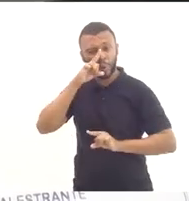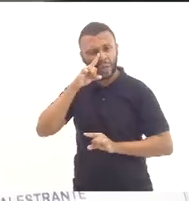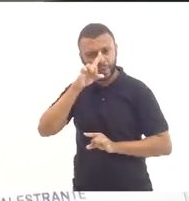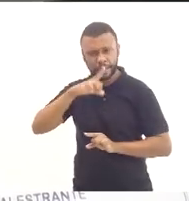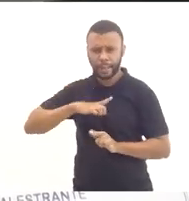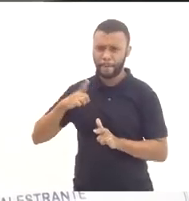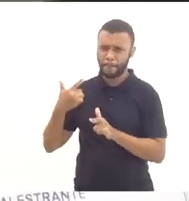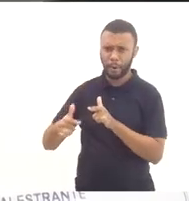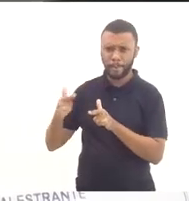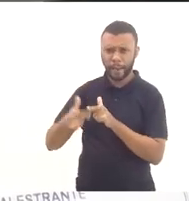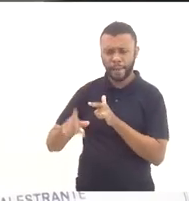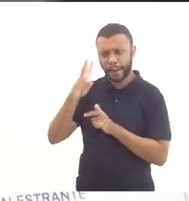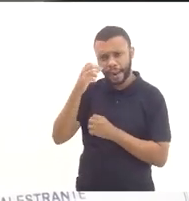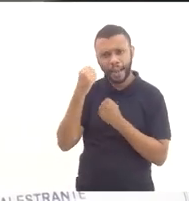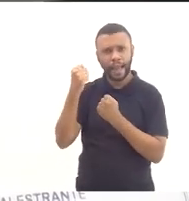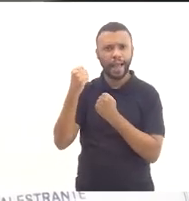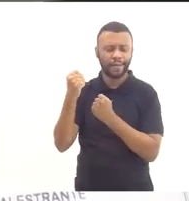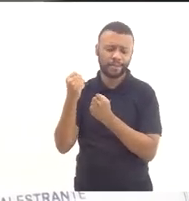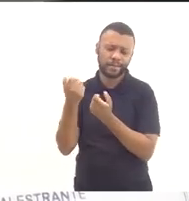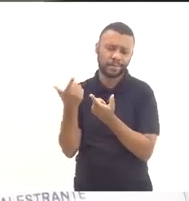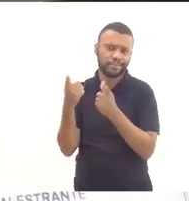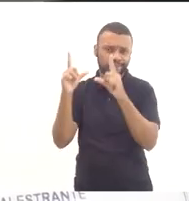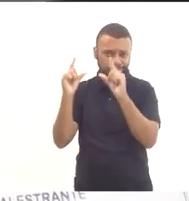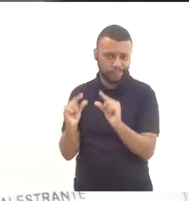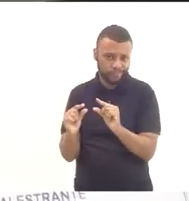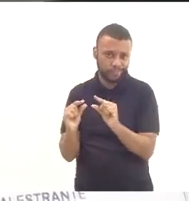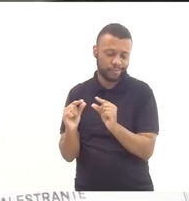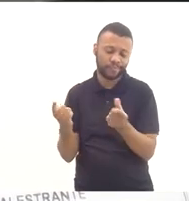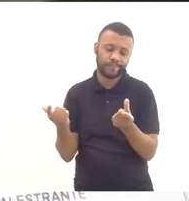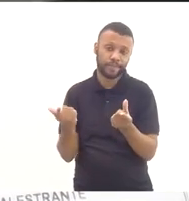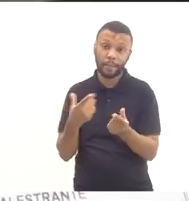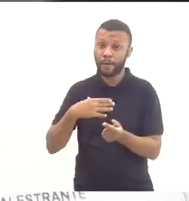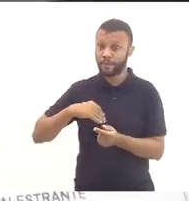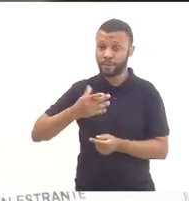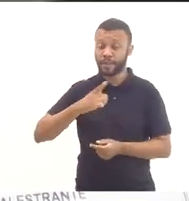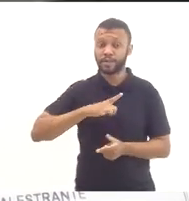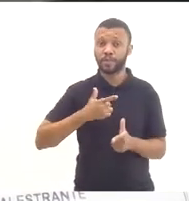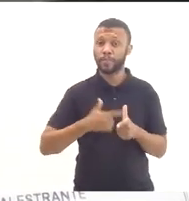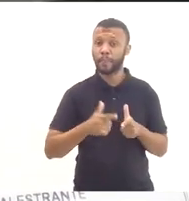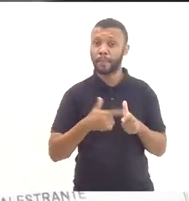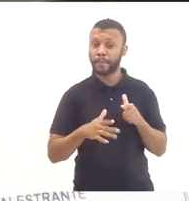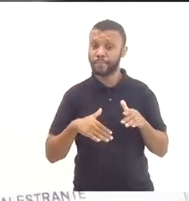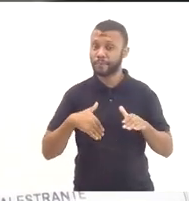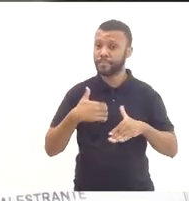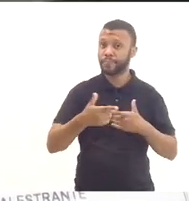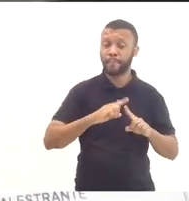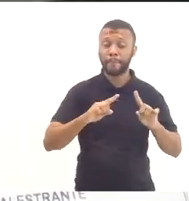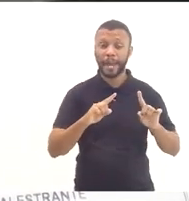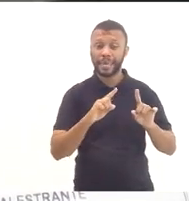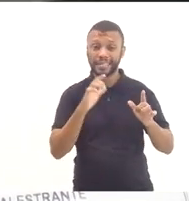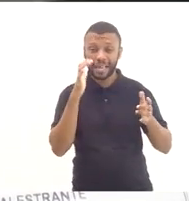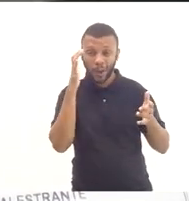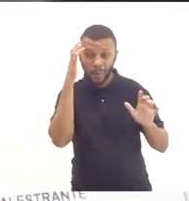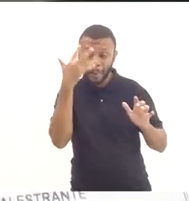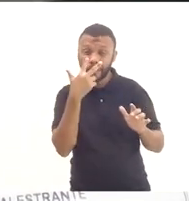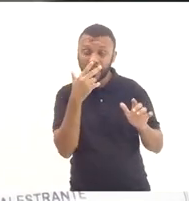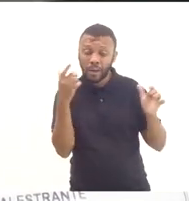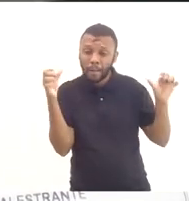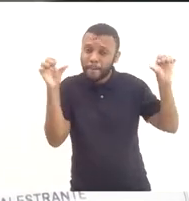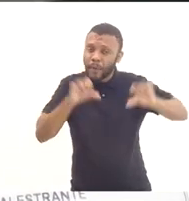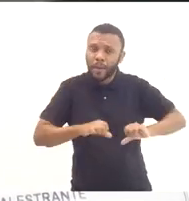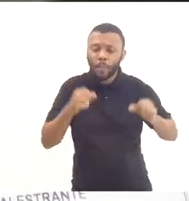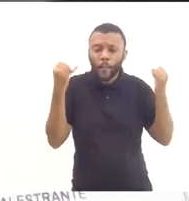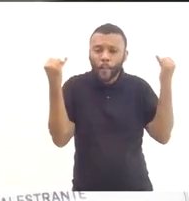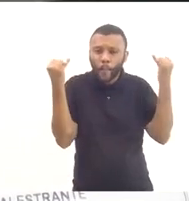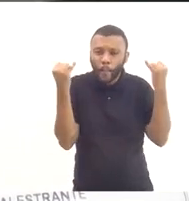existir é aquele foi muito animador mas meu filho já tava com ela porém ele tava numa condição que ele ia morrer ele só piorava